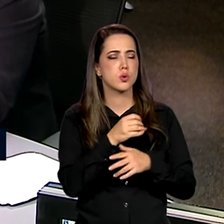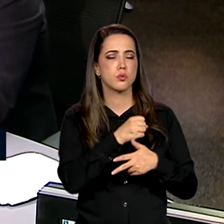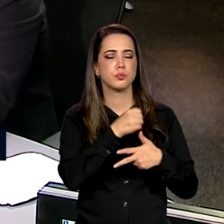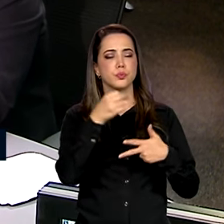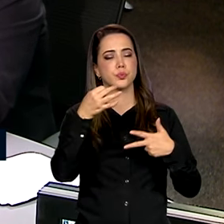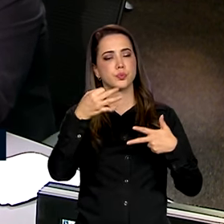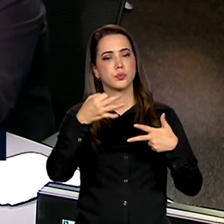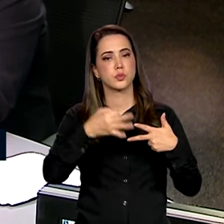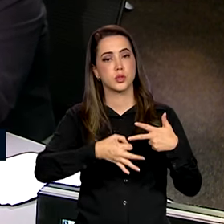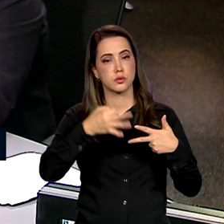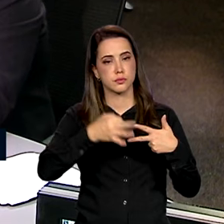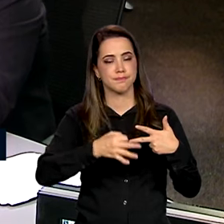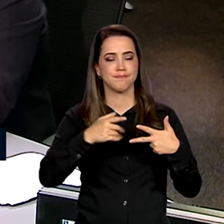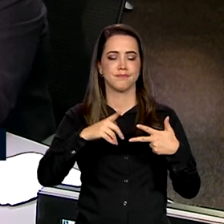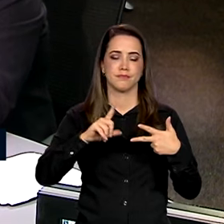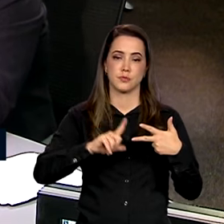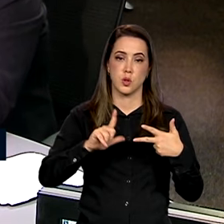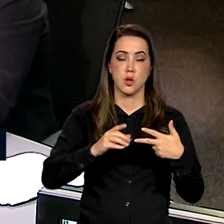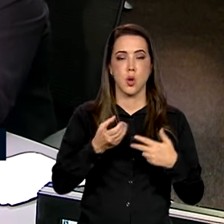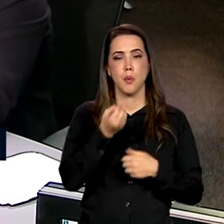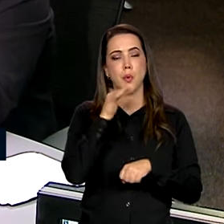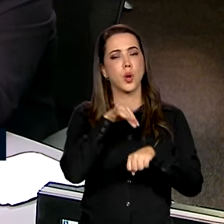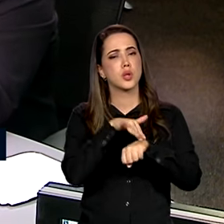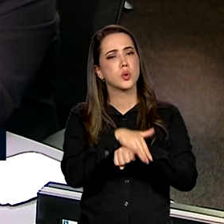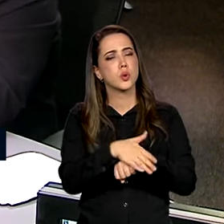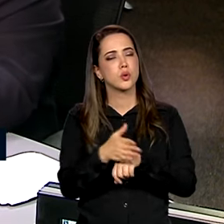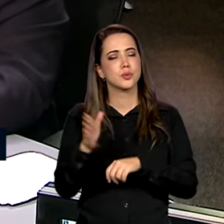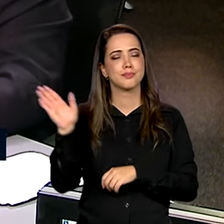diário do congresso nacional boa noite